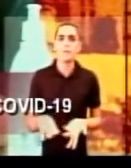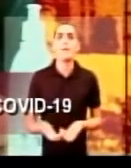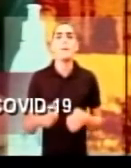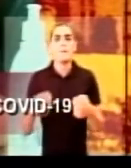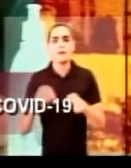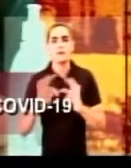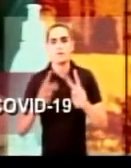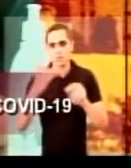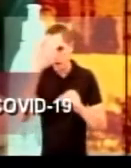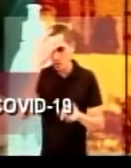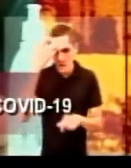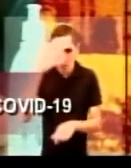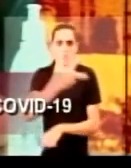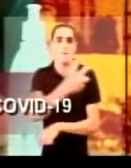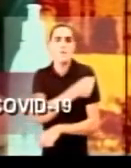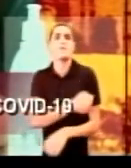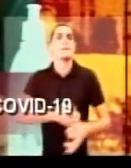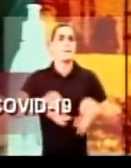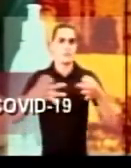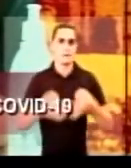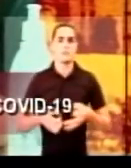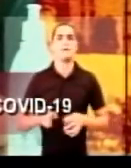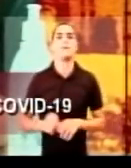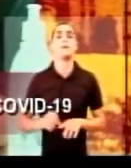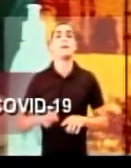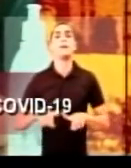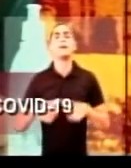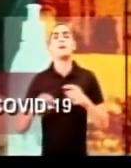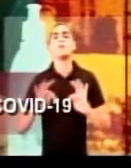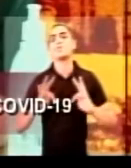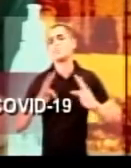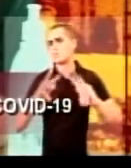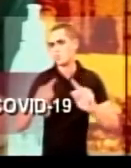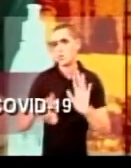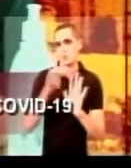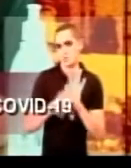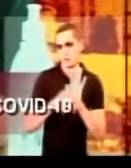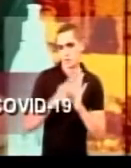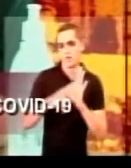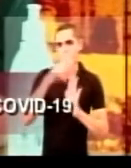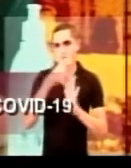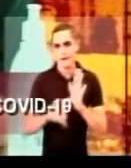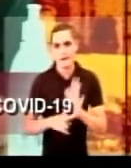visita ao posto de vacinação. Então, todos os protocolos sanitários serão